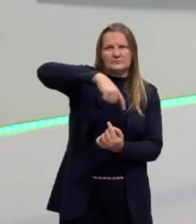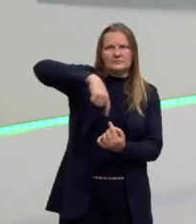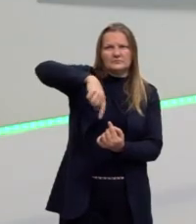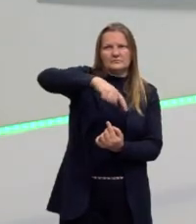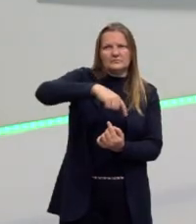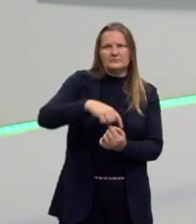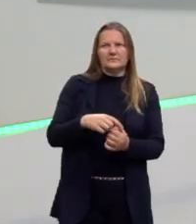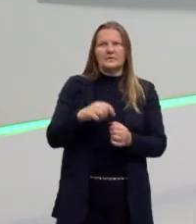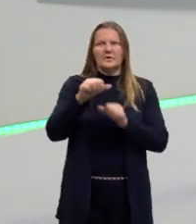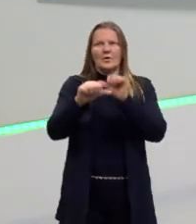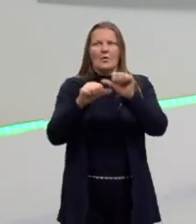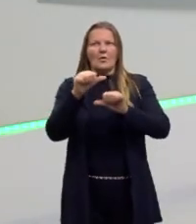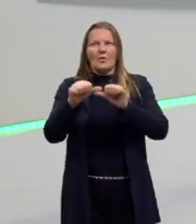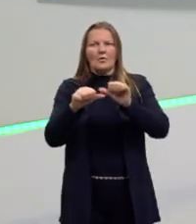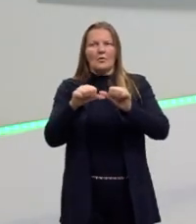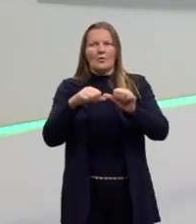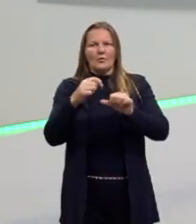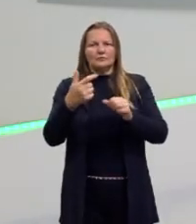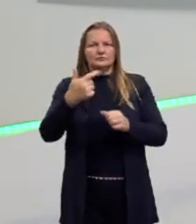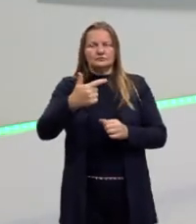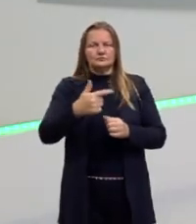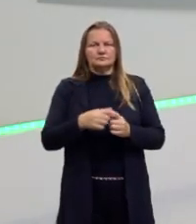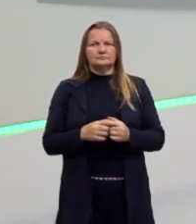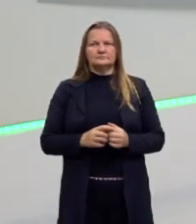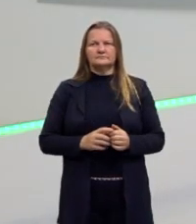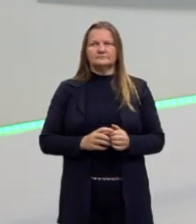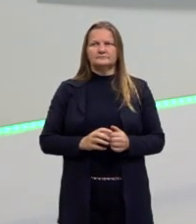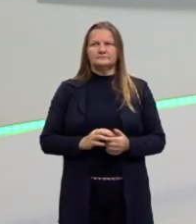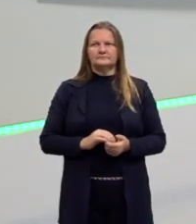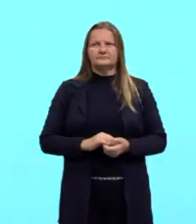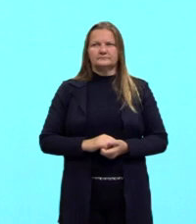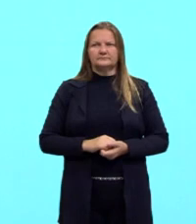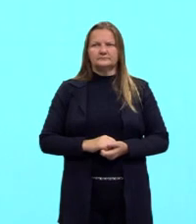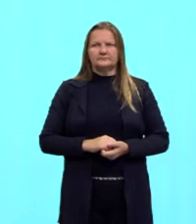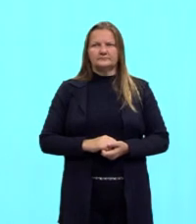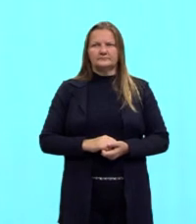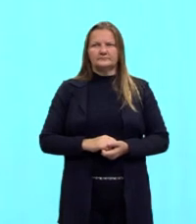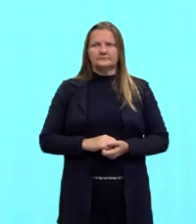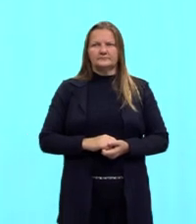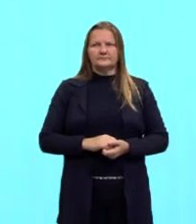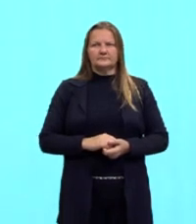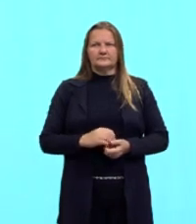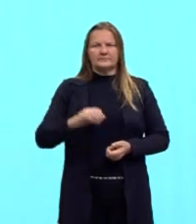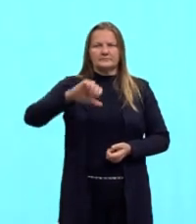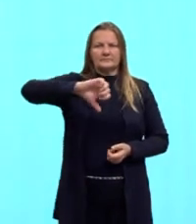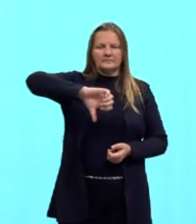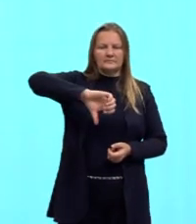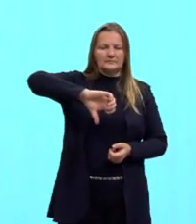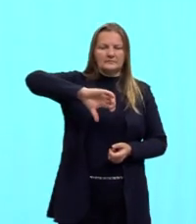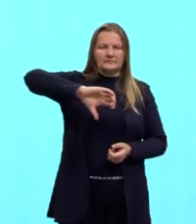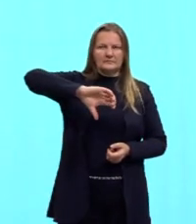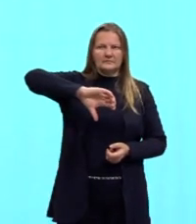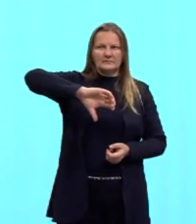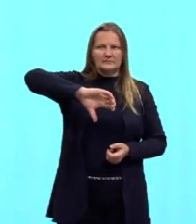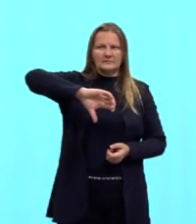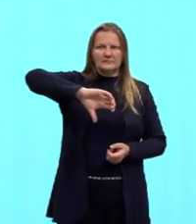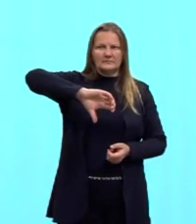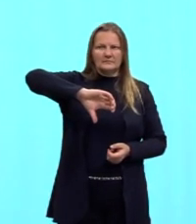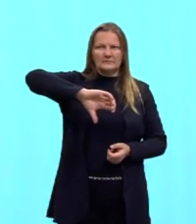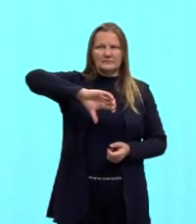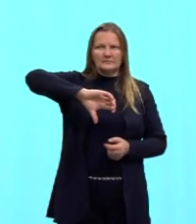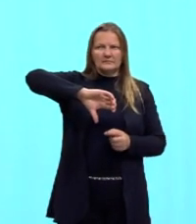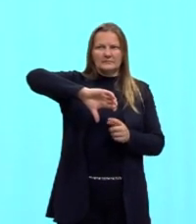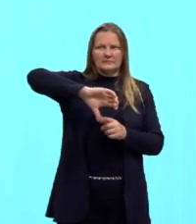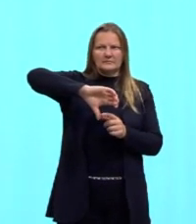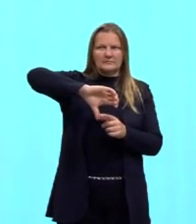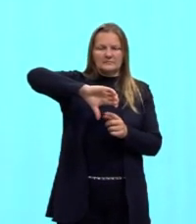Já nesse segundo exemplo aqui, ó, o campo magnético ele vai virar. Por quê? Ó, de novo, peguei a minha mão. O meu